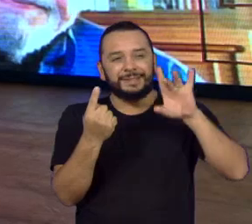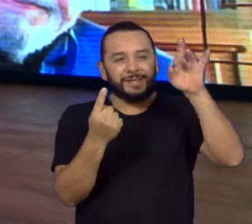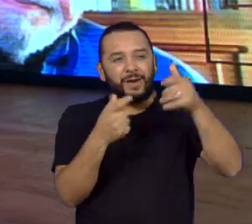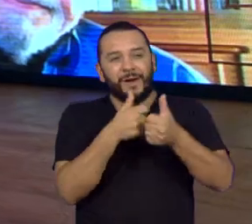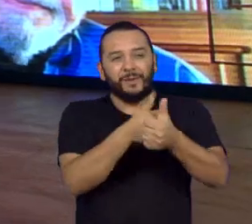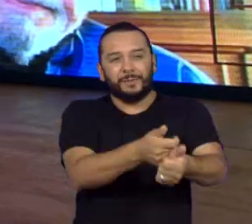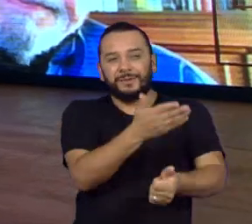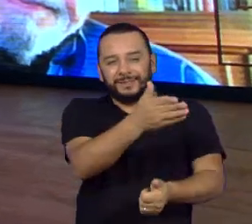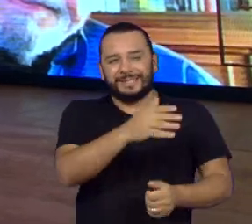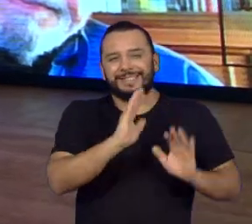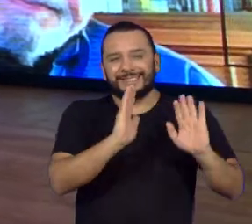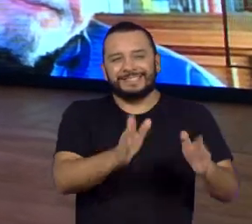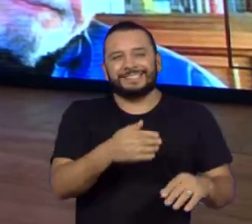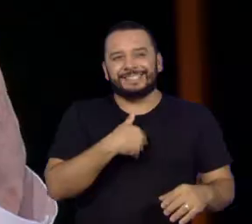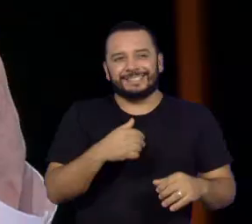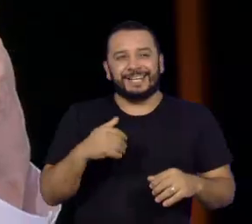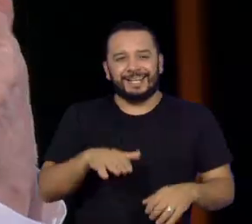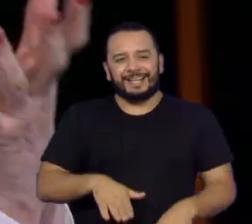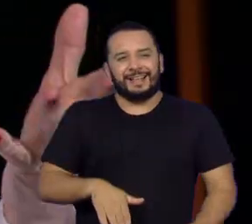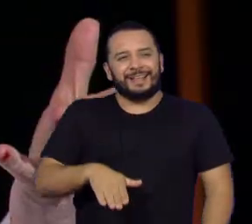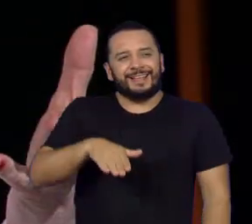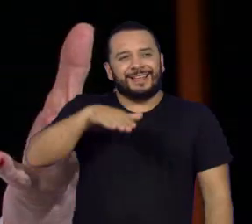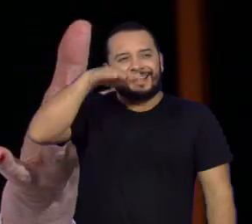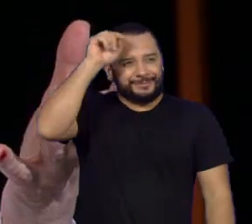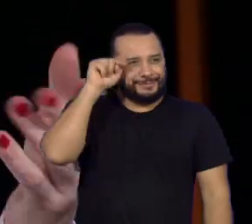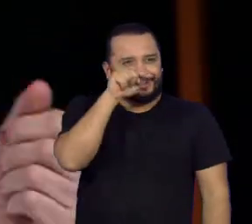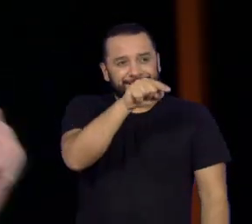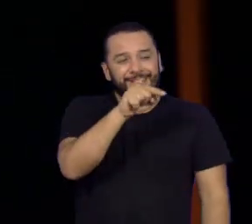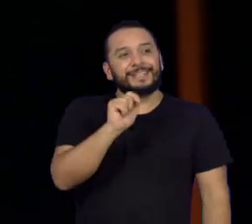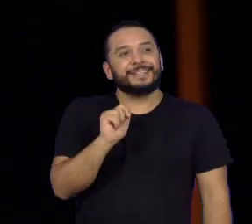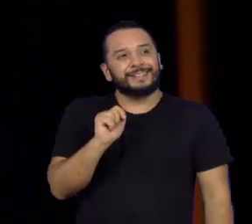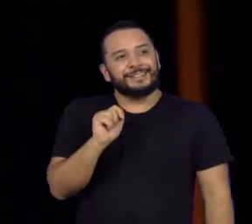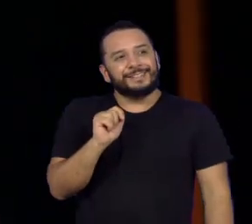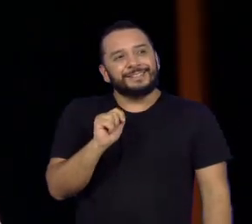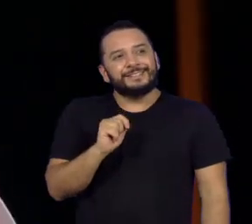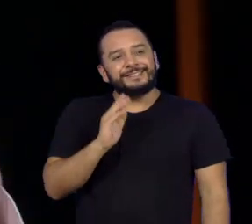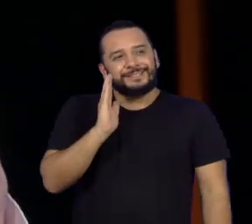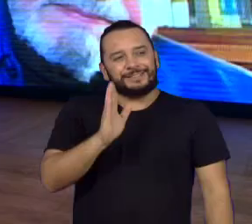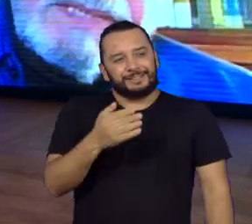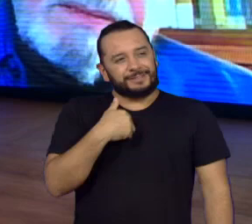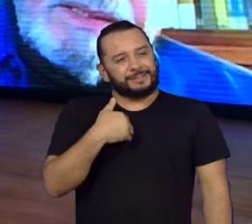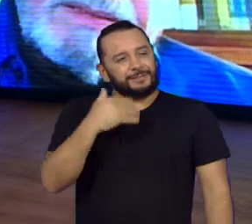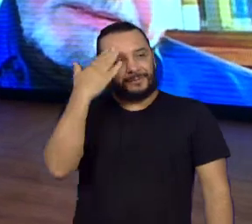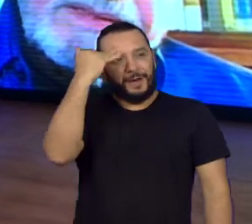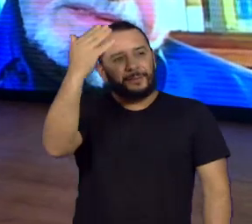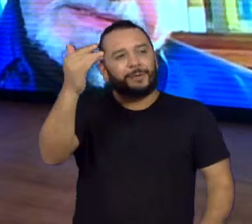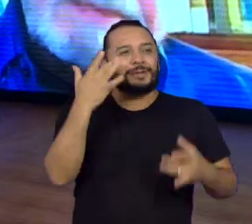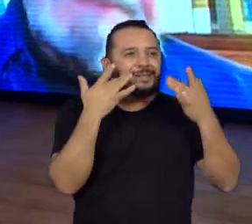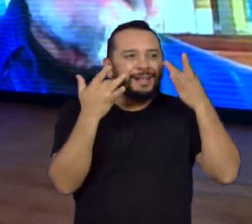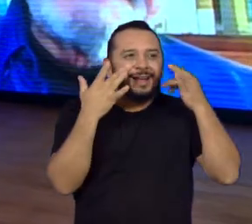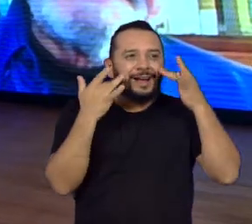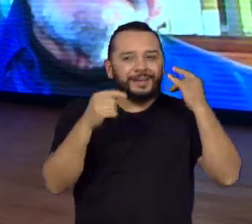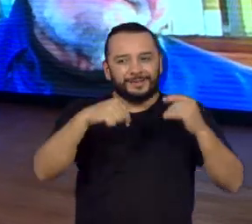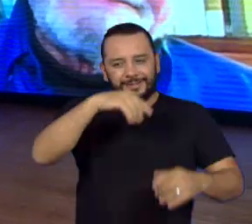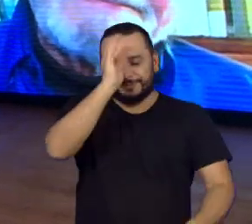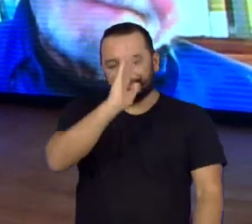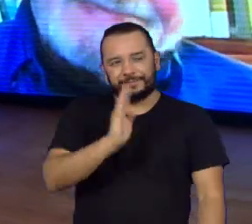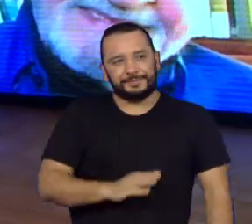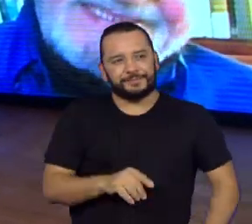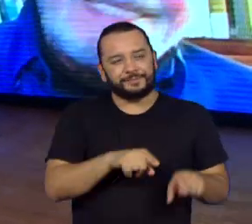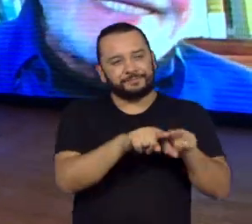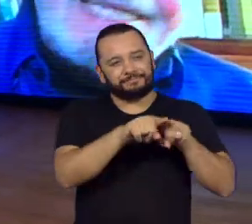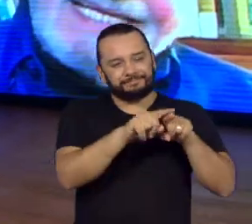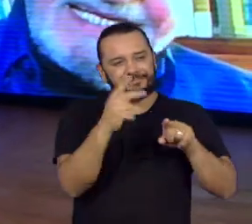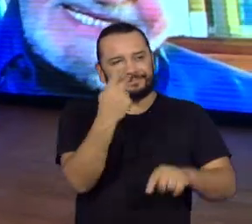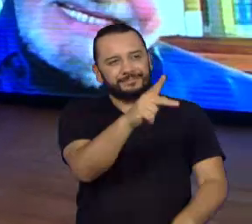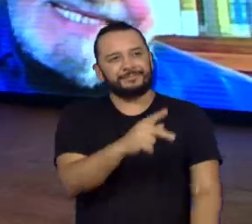pessoa que te acompanha aí desde o nascimento. Um dos nossos grandes homens do teatro desse país,